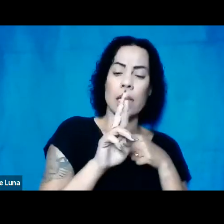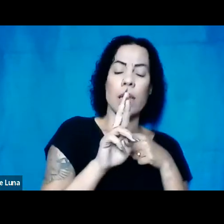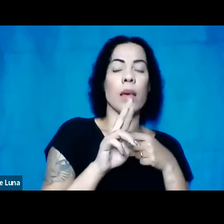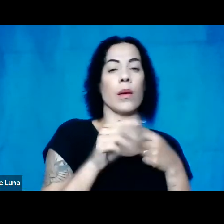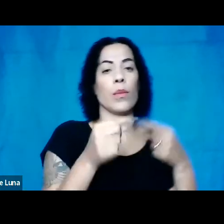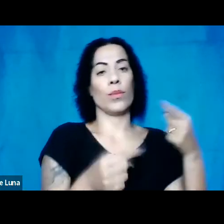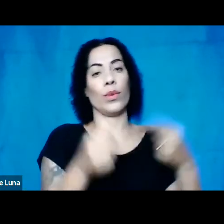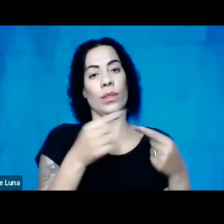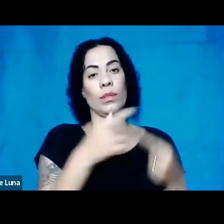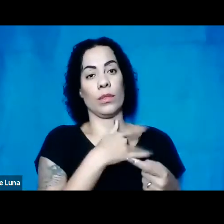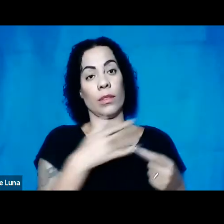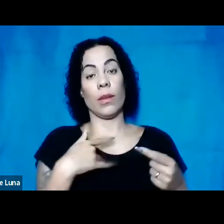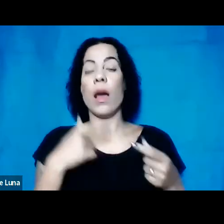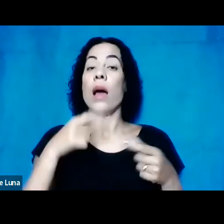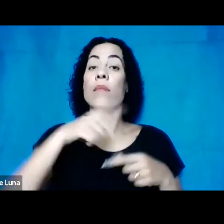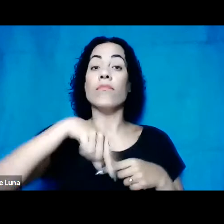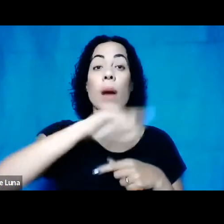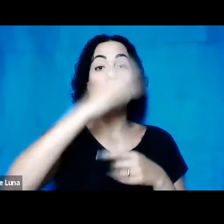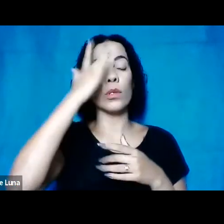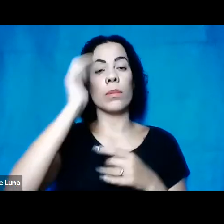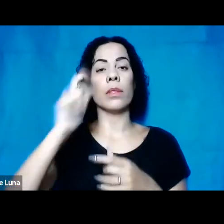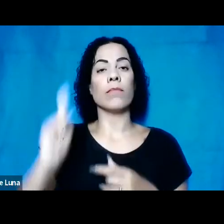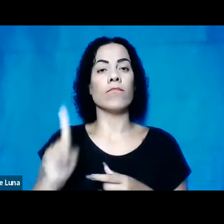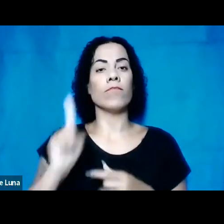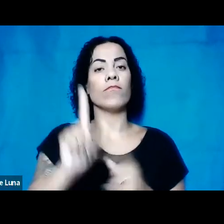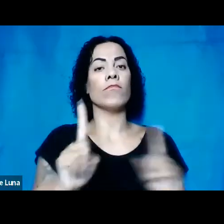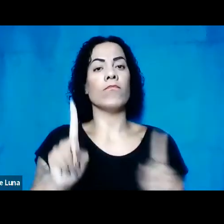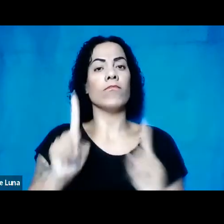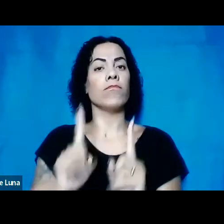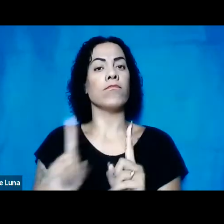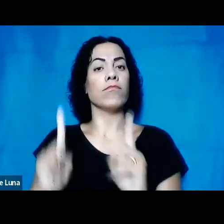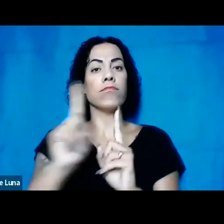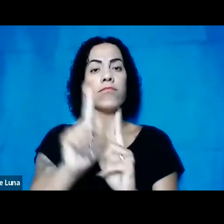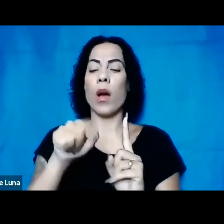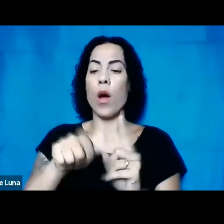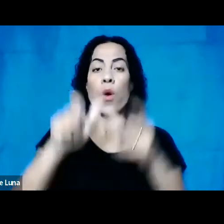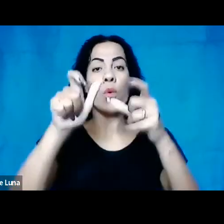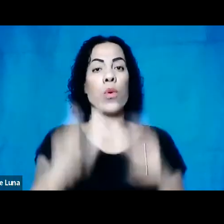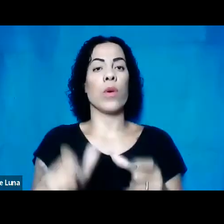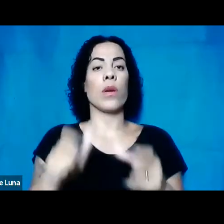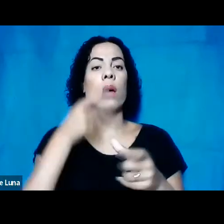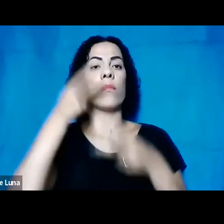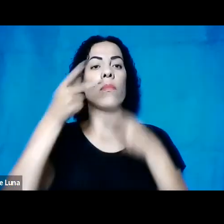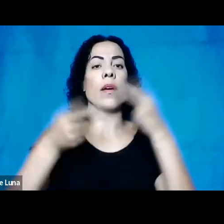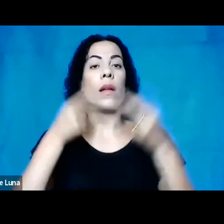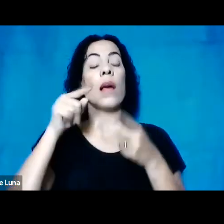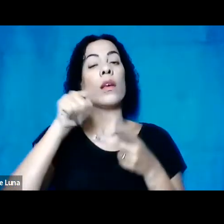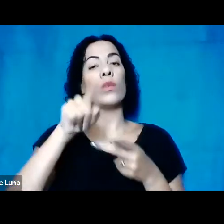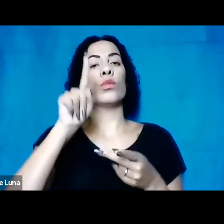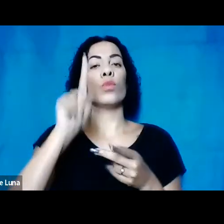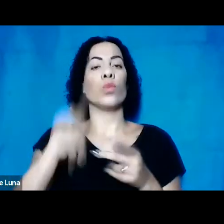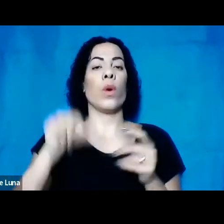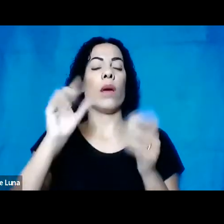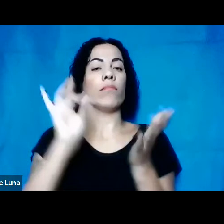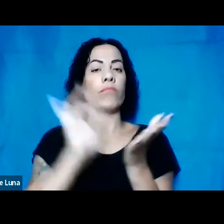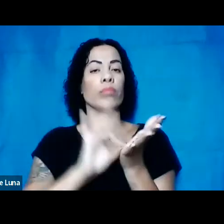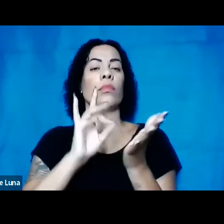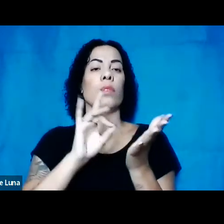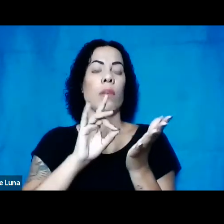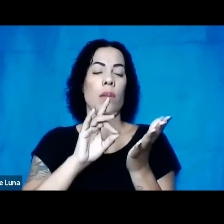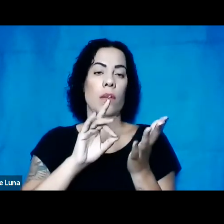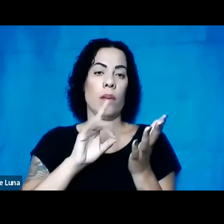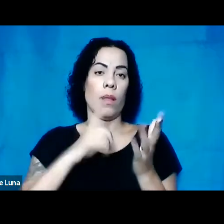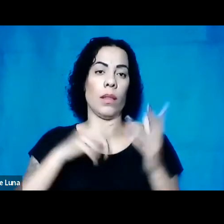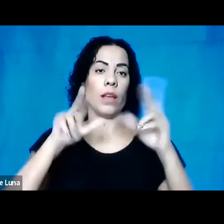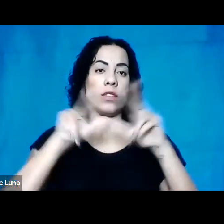Ocupar o espaço de falar isso é que é o radicalizar na diversidade, e não só a presença